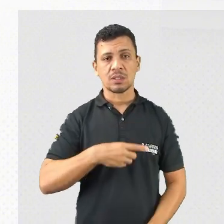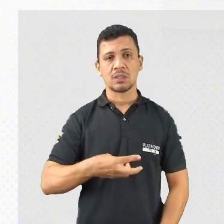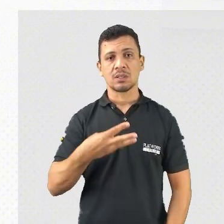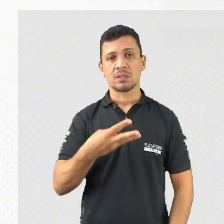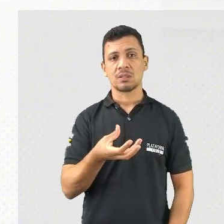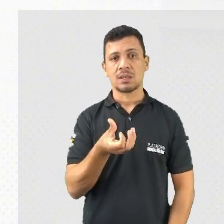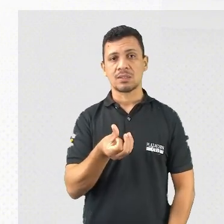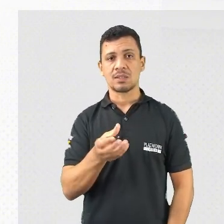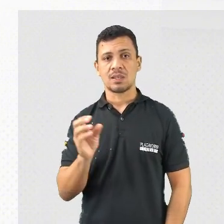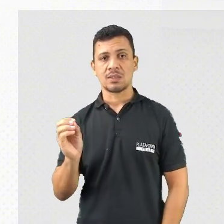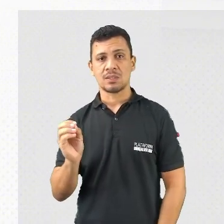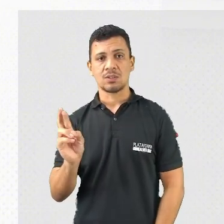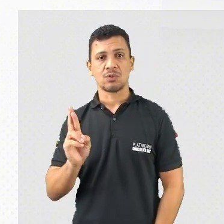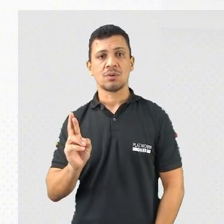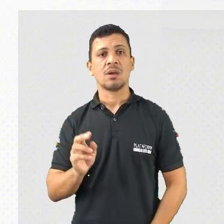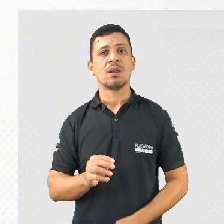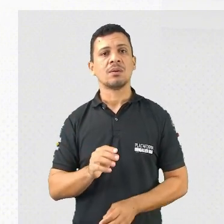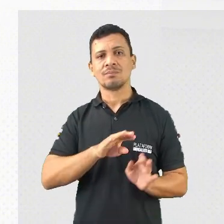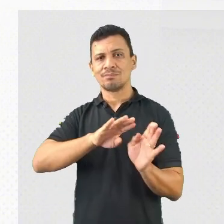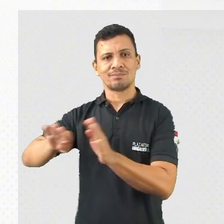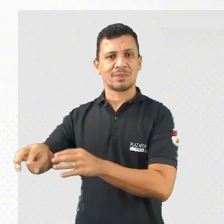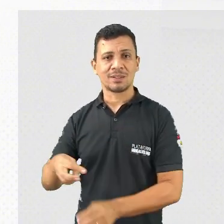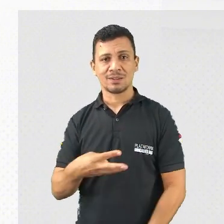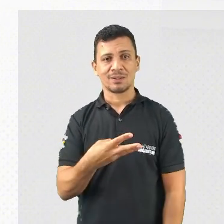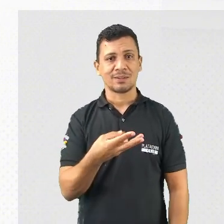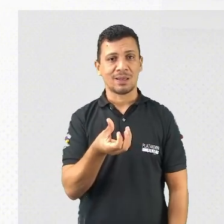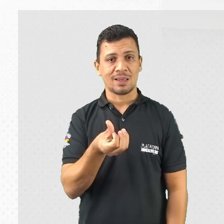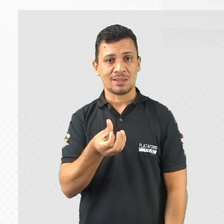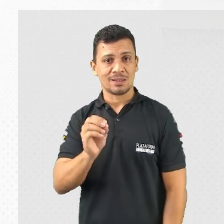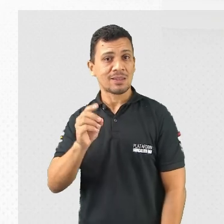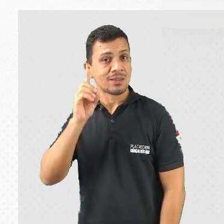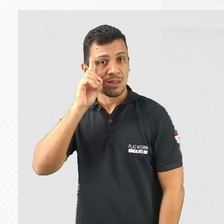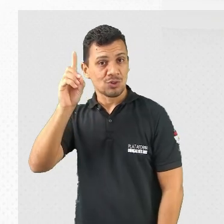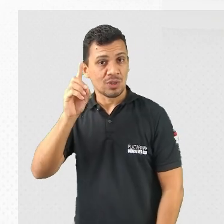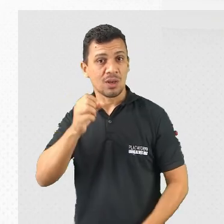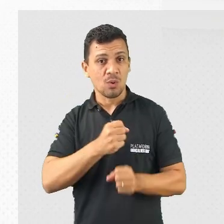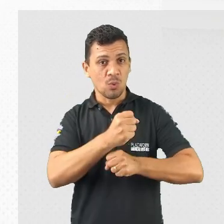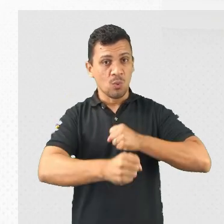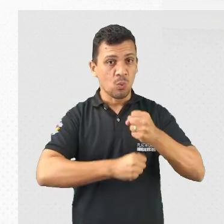geografia 365. Mas para cálculo de matemática financeira, a gente considera